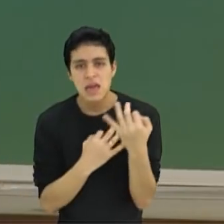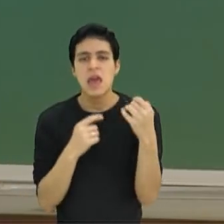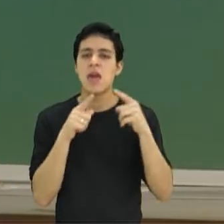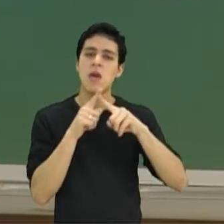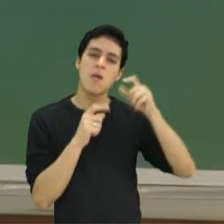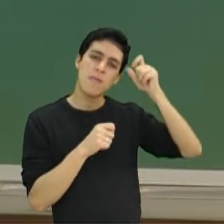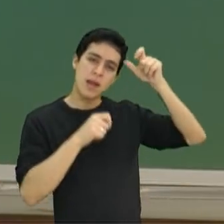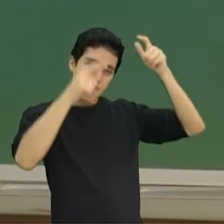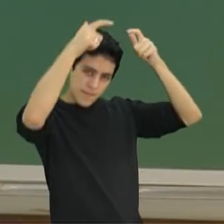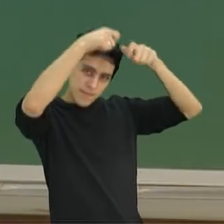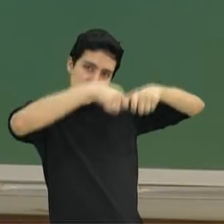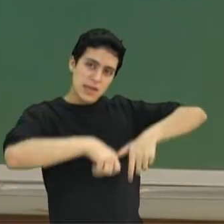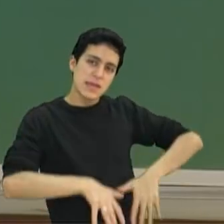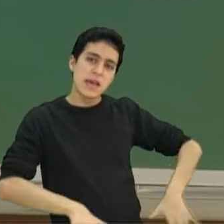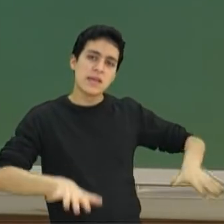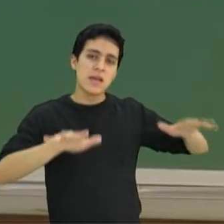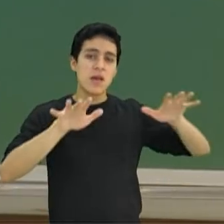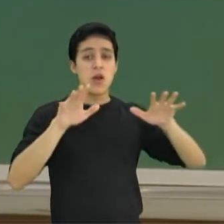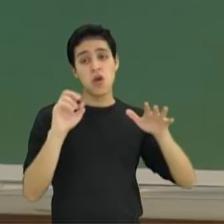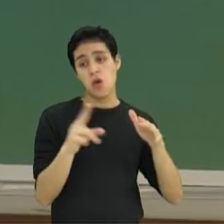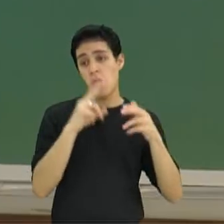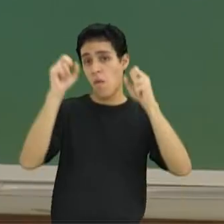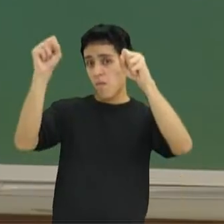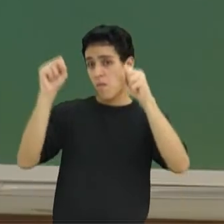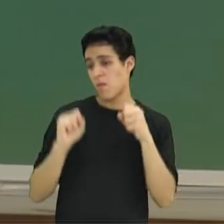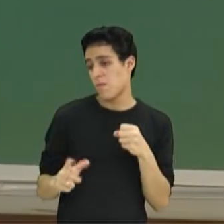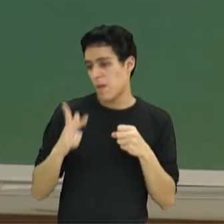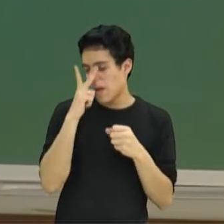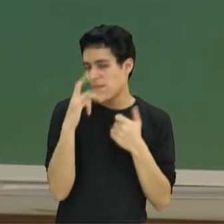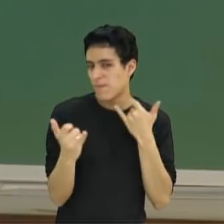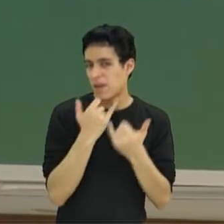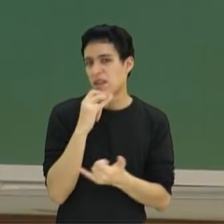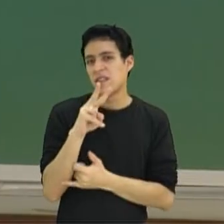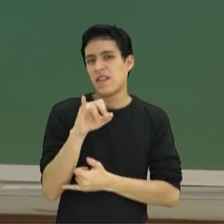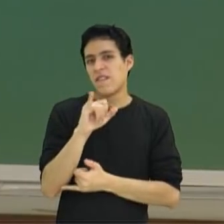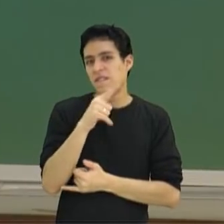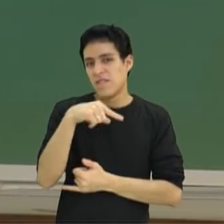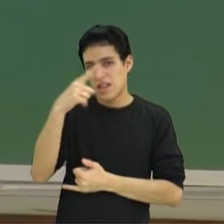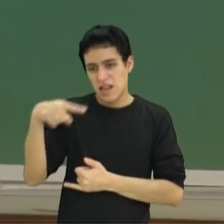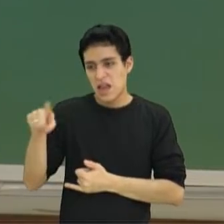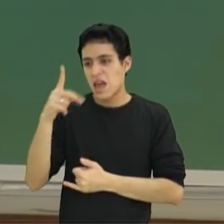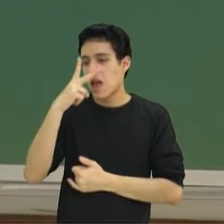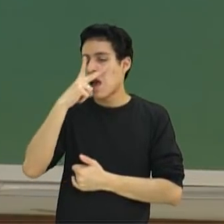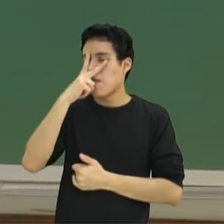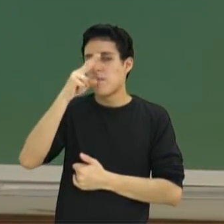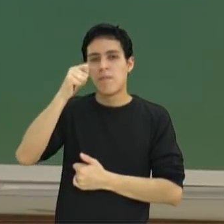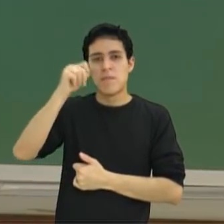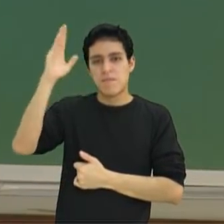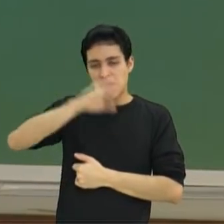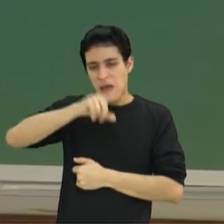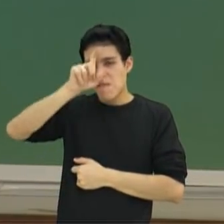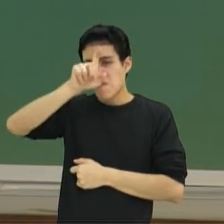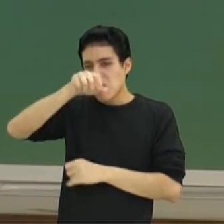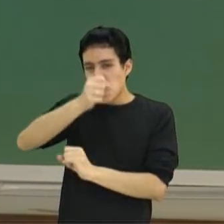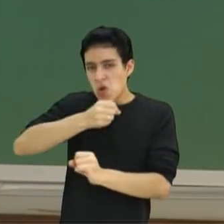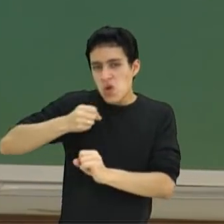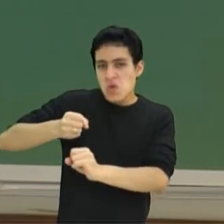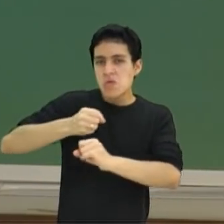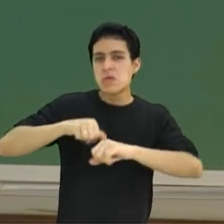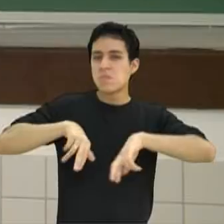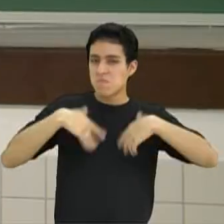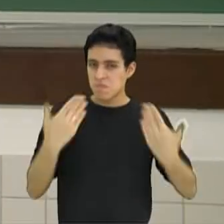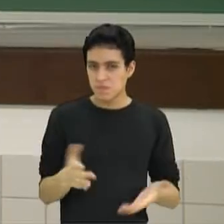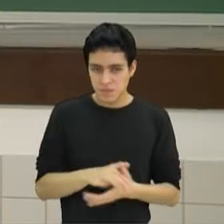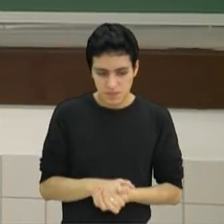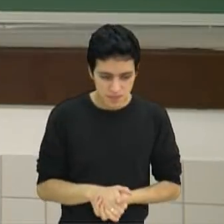das princesas, ou poderosa, como se fosse uma vilã, né? Ou uma bruxa. E a questão que a Alice, ela